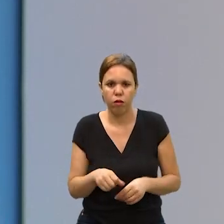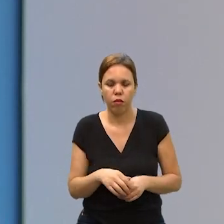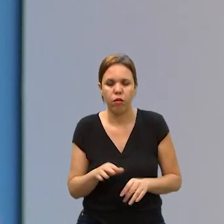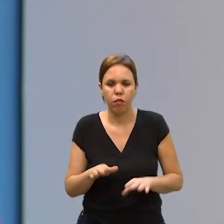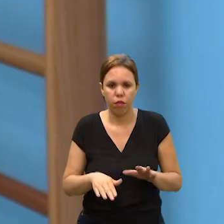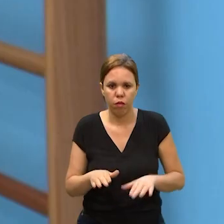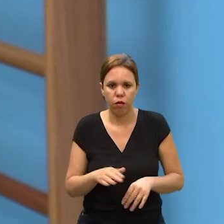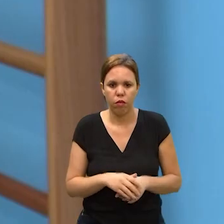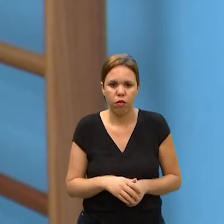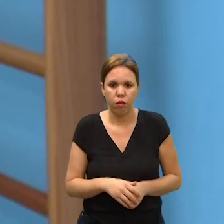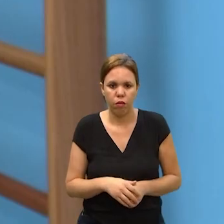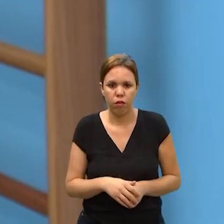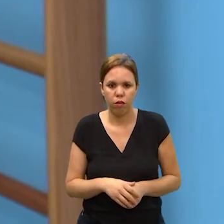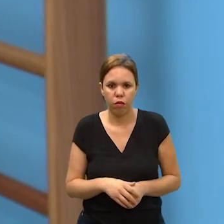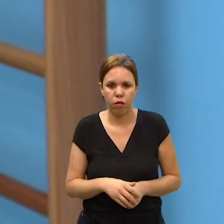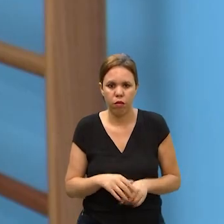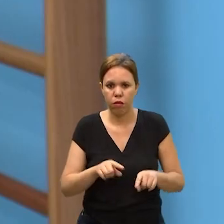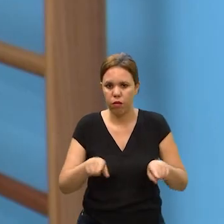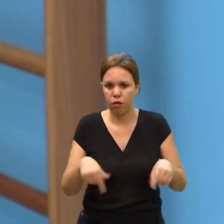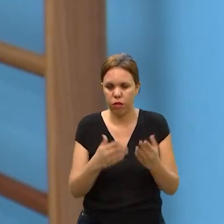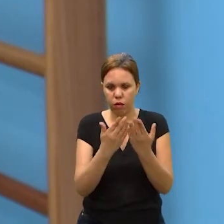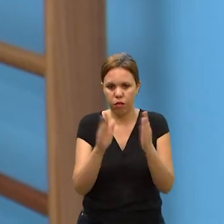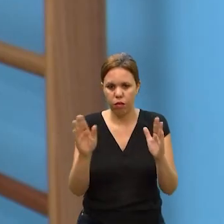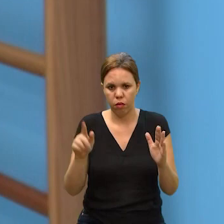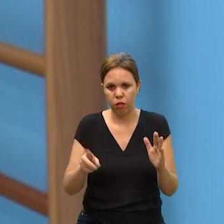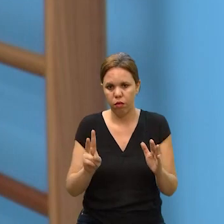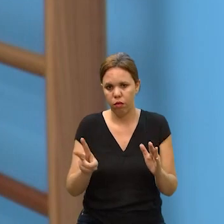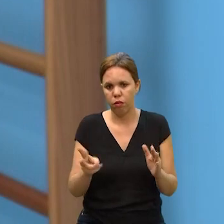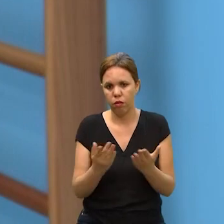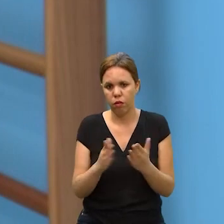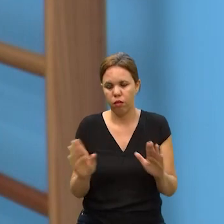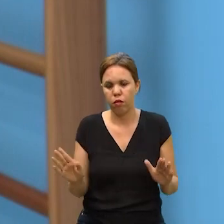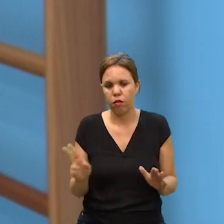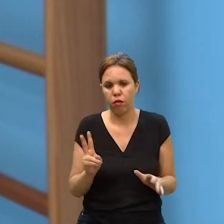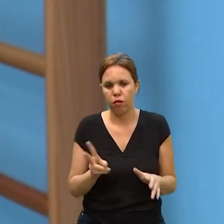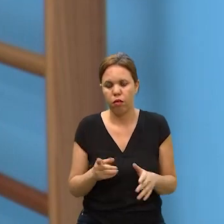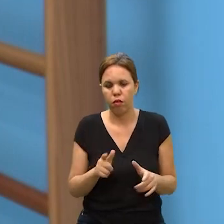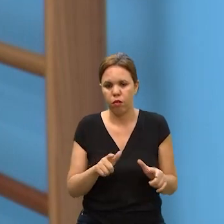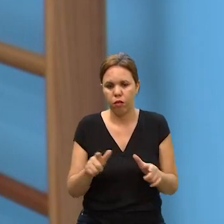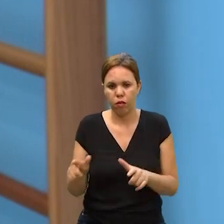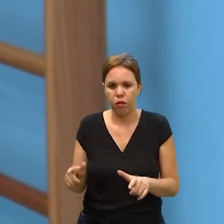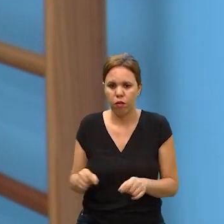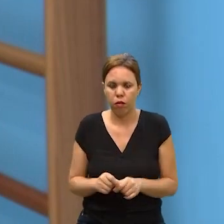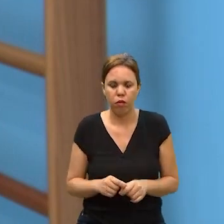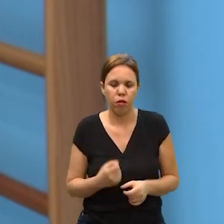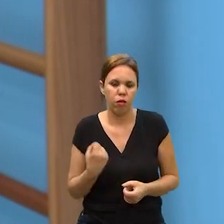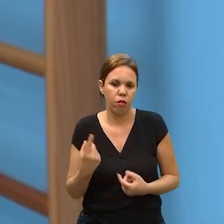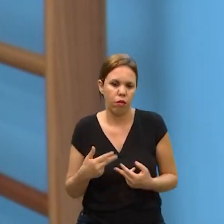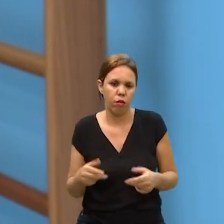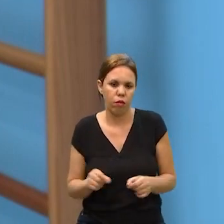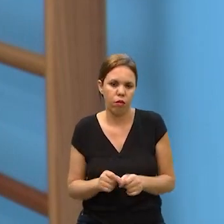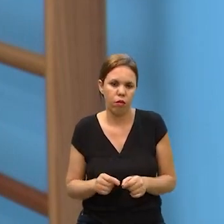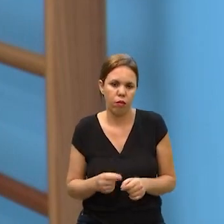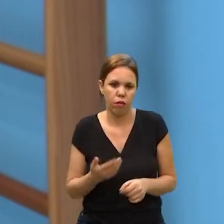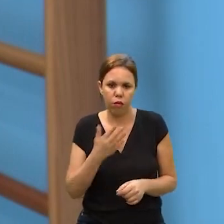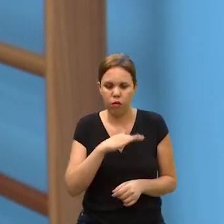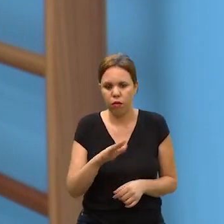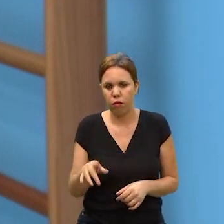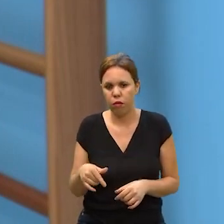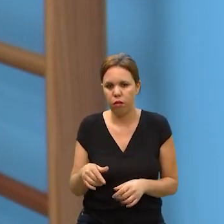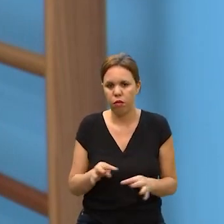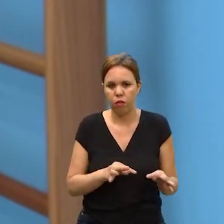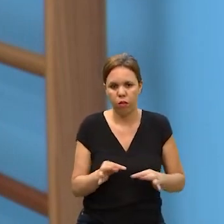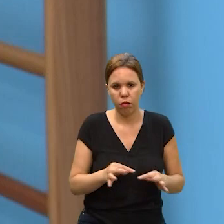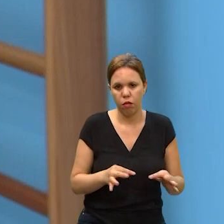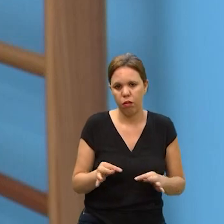desses exercícios? Sim, muitas vezes assim, né, as portas da sala são sempre abertas. Existem algumas questões, por exemplo, às